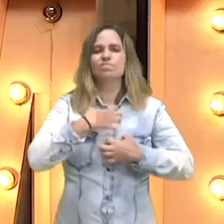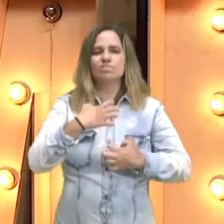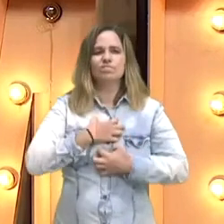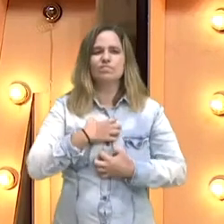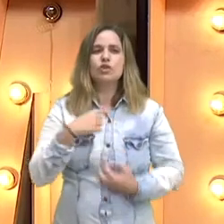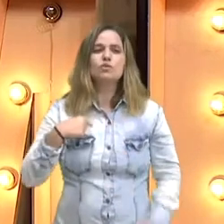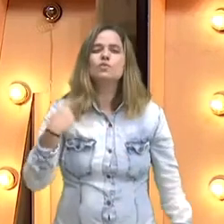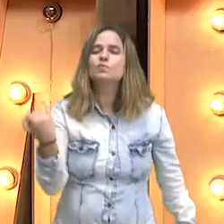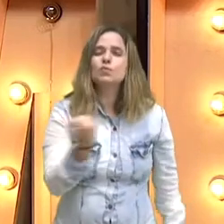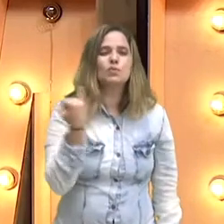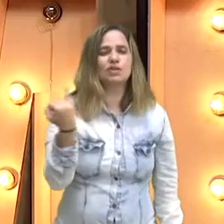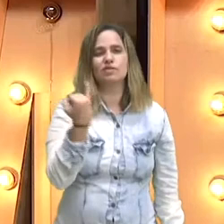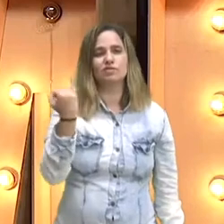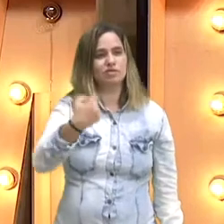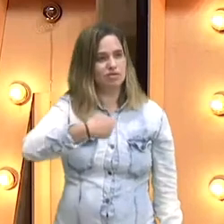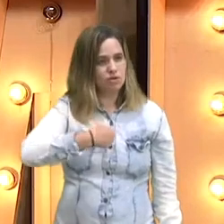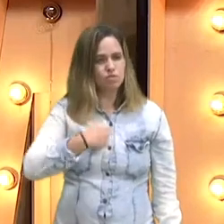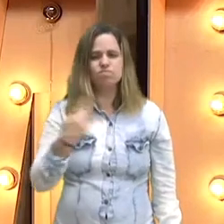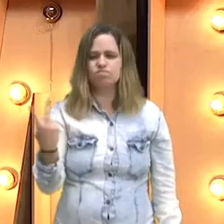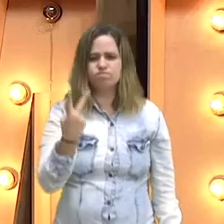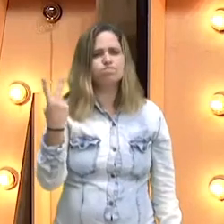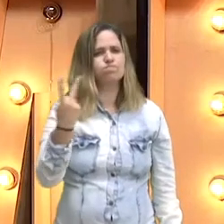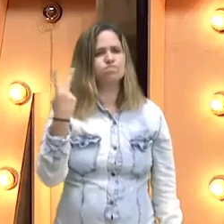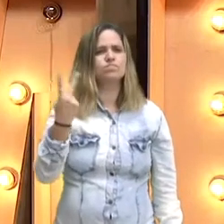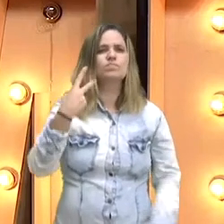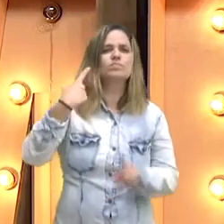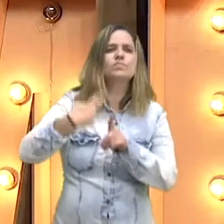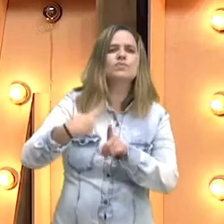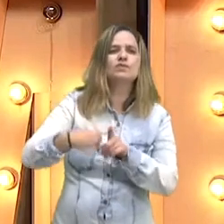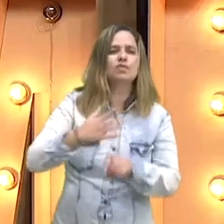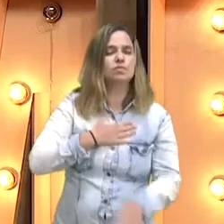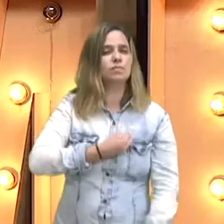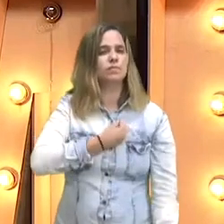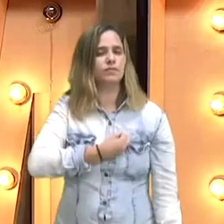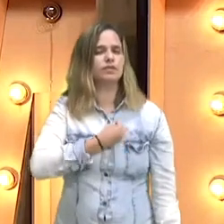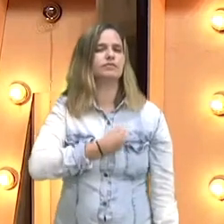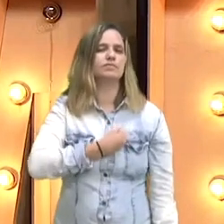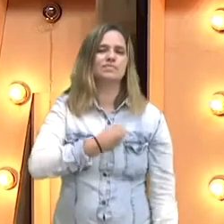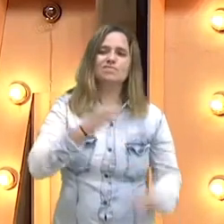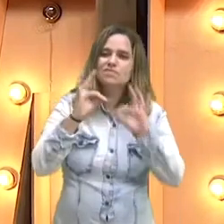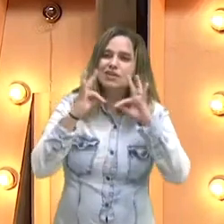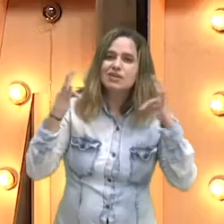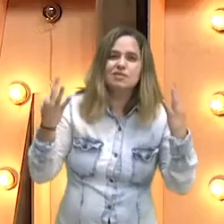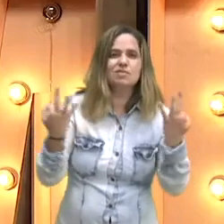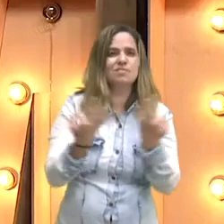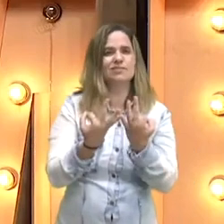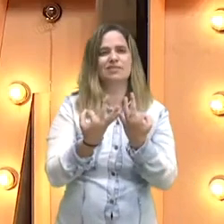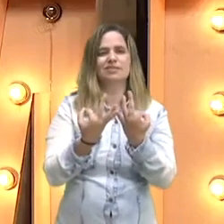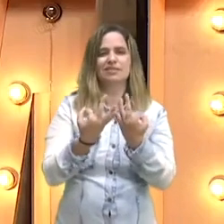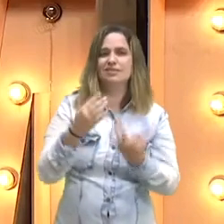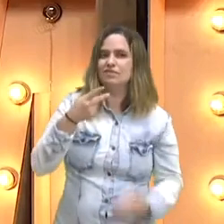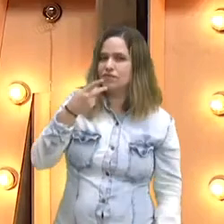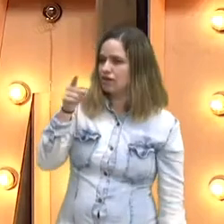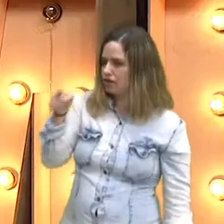família. O primeiro alvo é levar os membros da família a ter uma sensação de realização. Dizer para filho, para mulher, para o marido: ó,